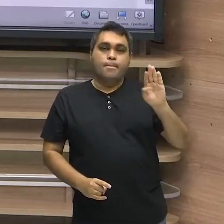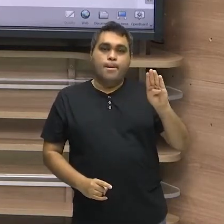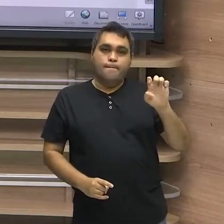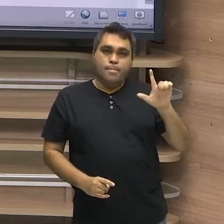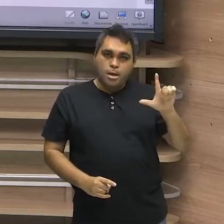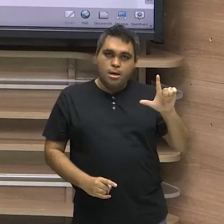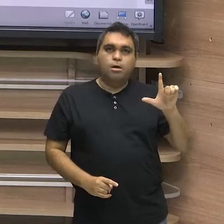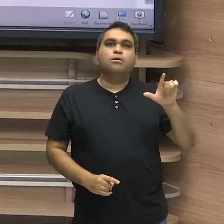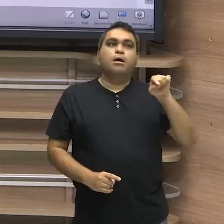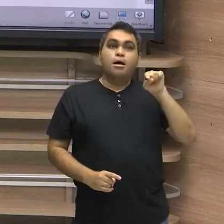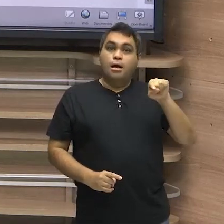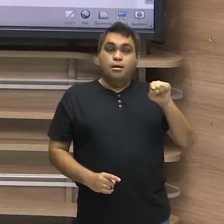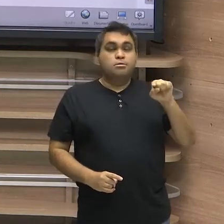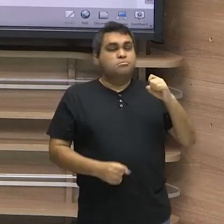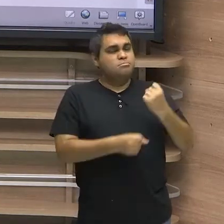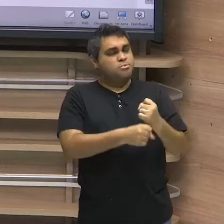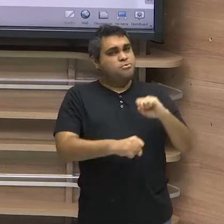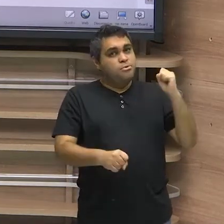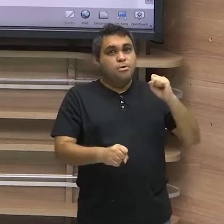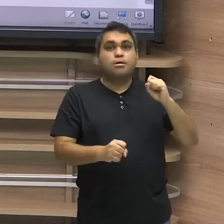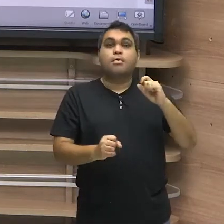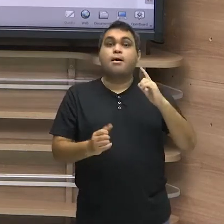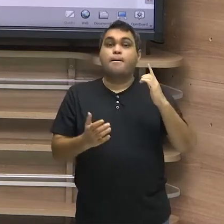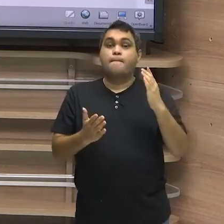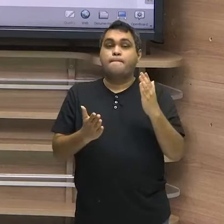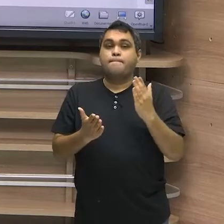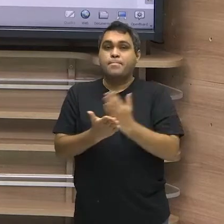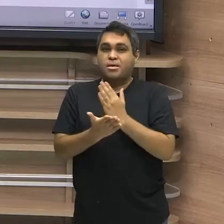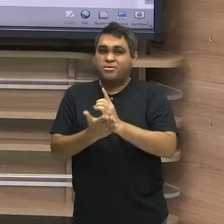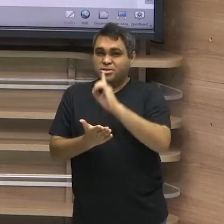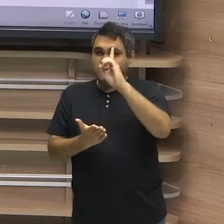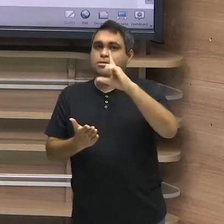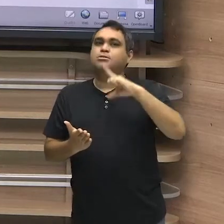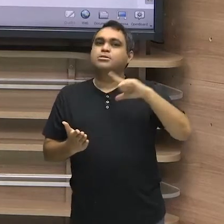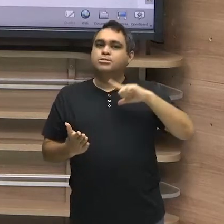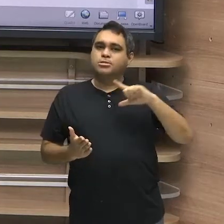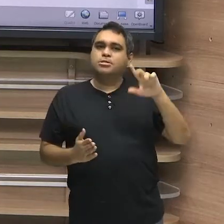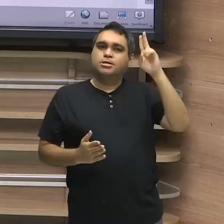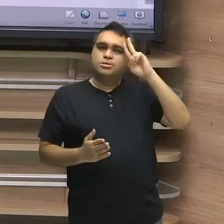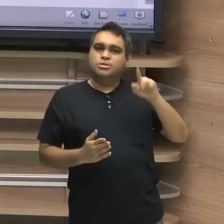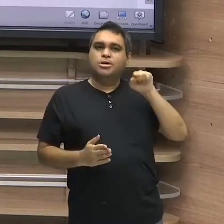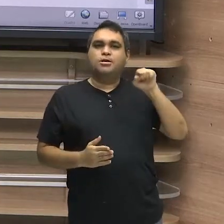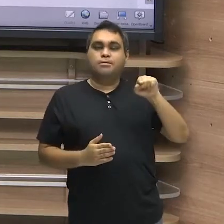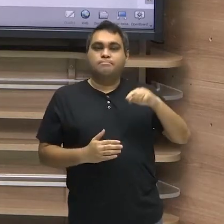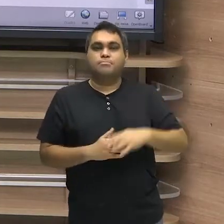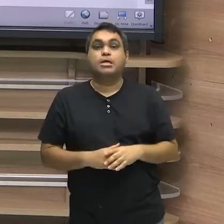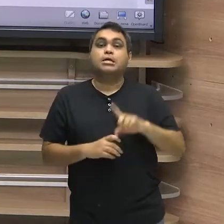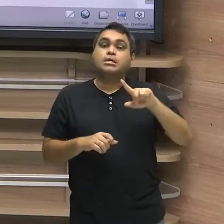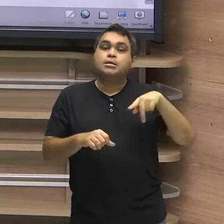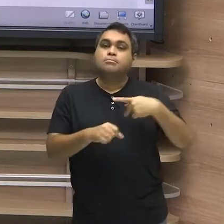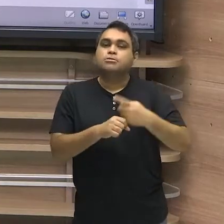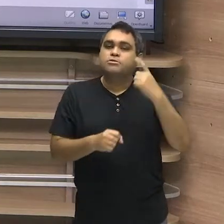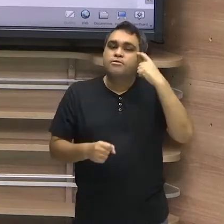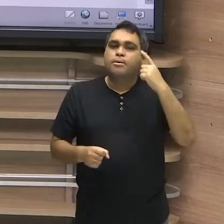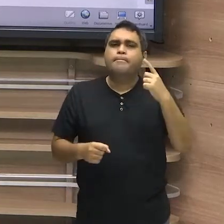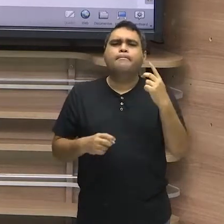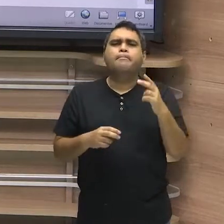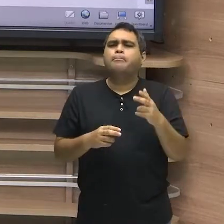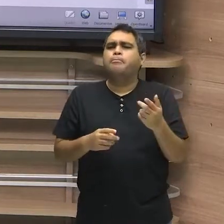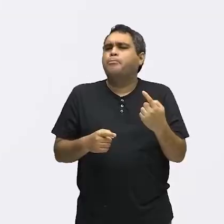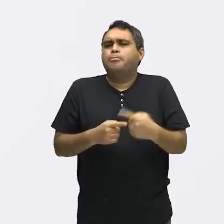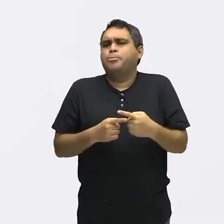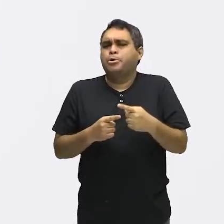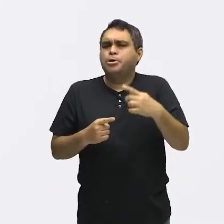na Bíblia, é uma história bastante conhecida. E a gente vai ver como é que esse império caiu. Como foi que ele caiu após o governo